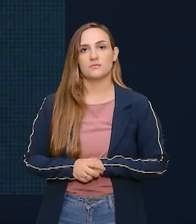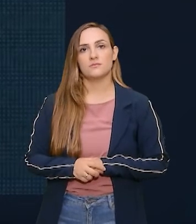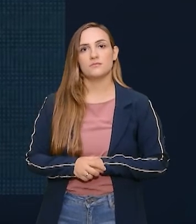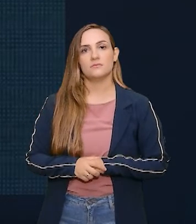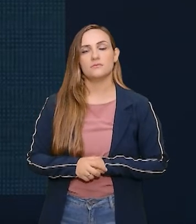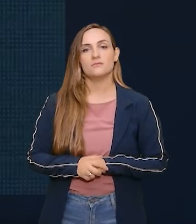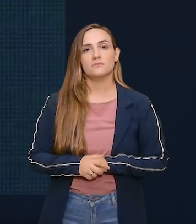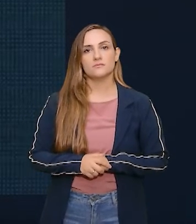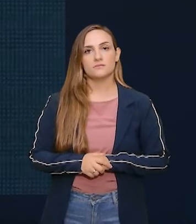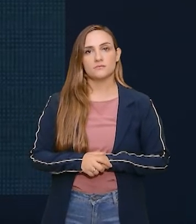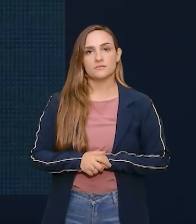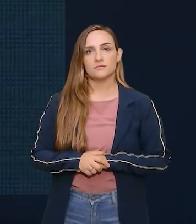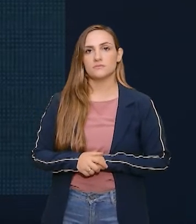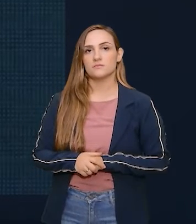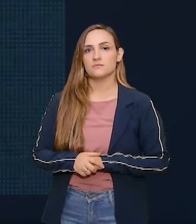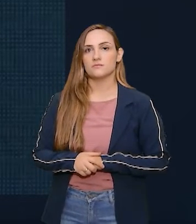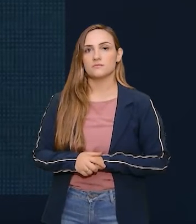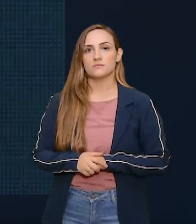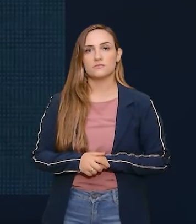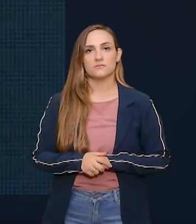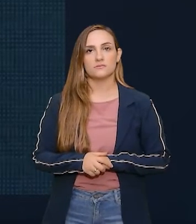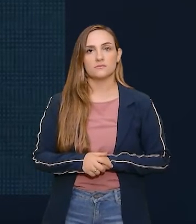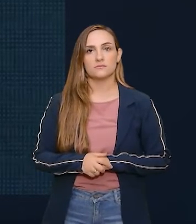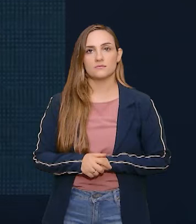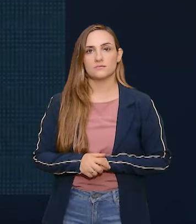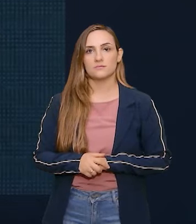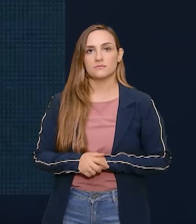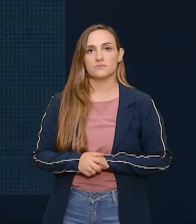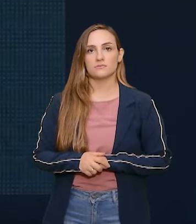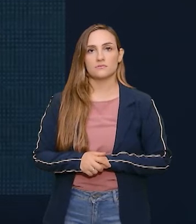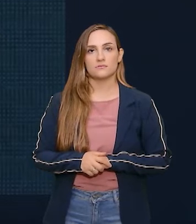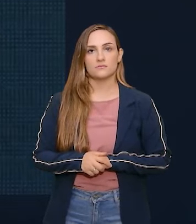24. 20 aqui.